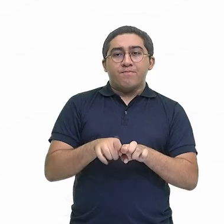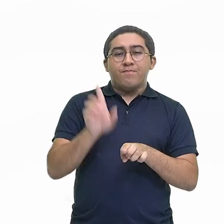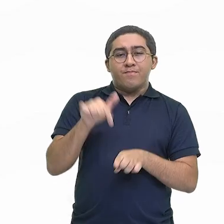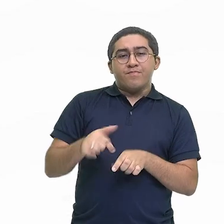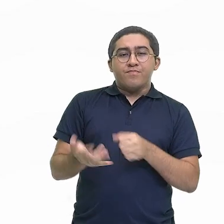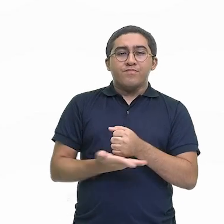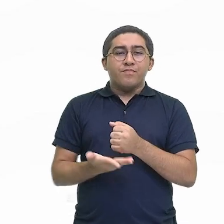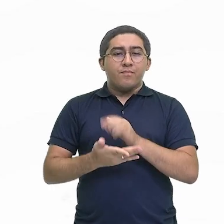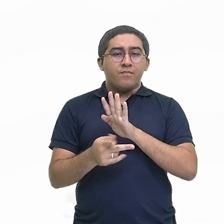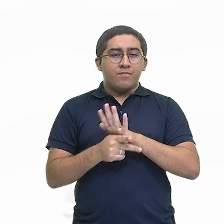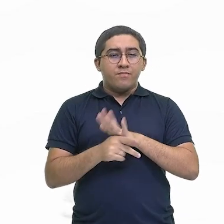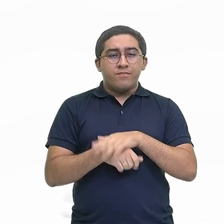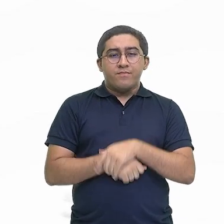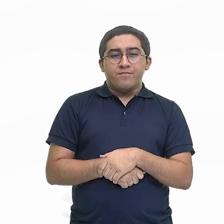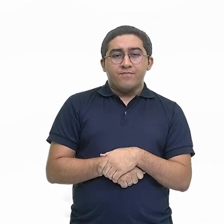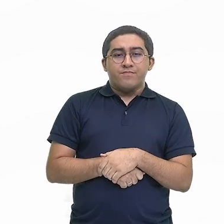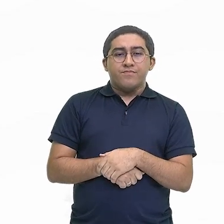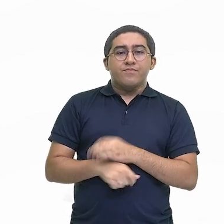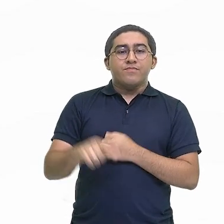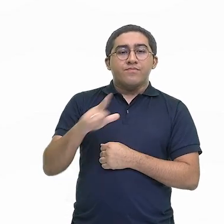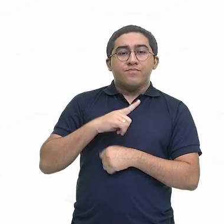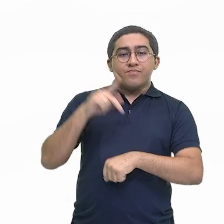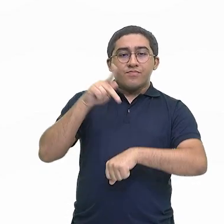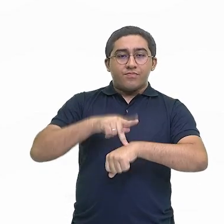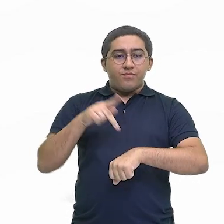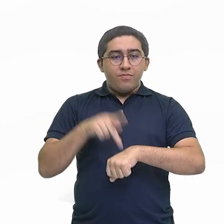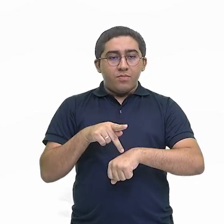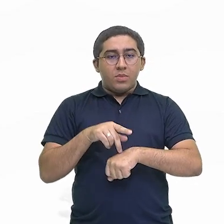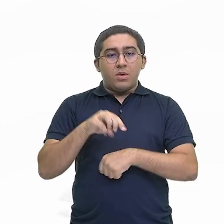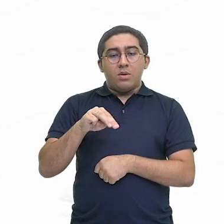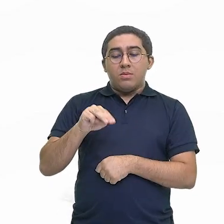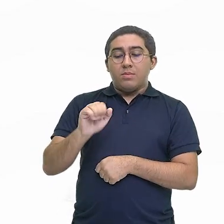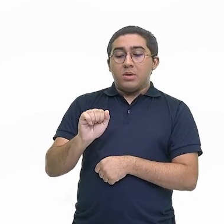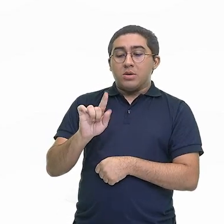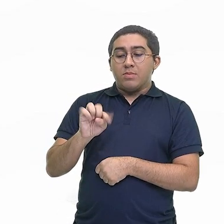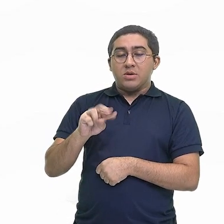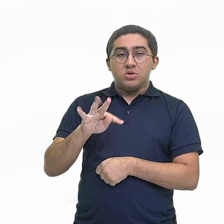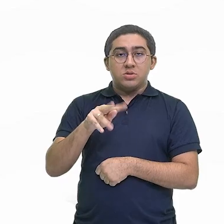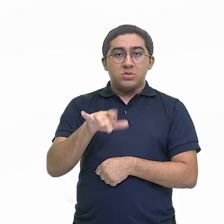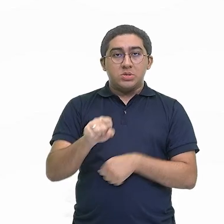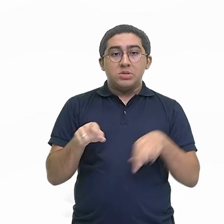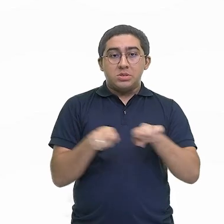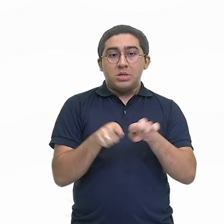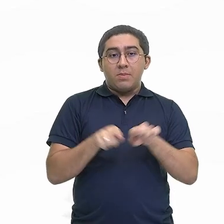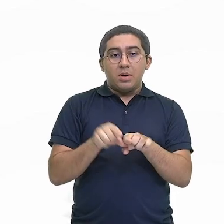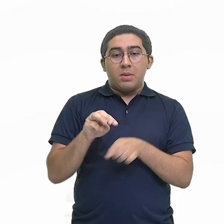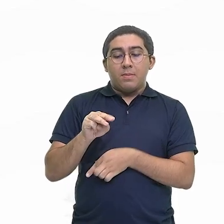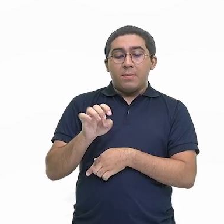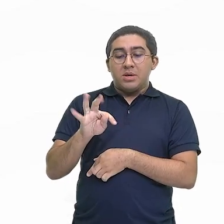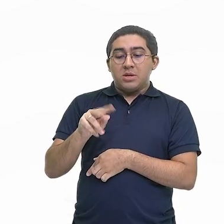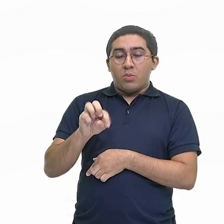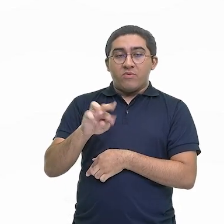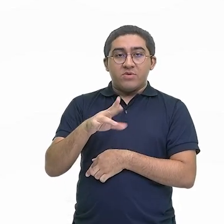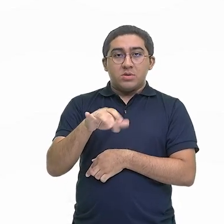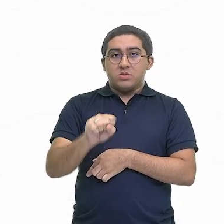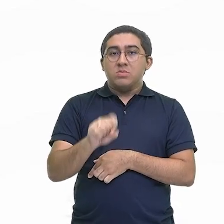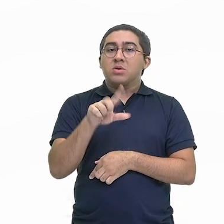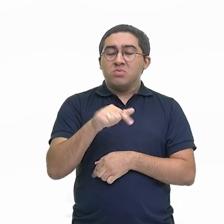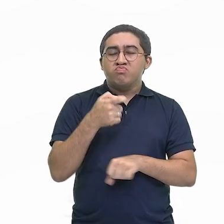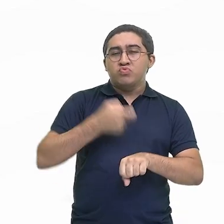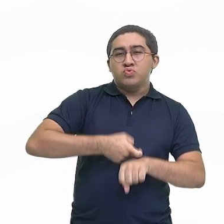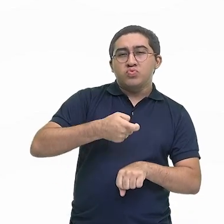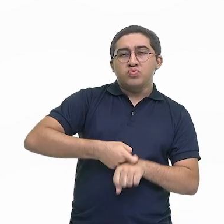de rochas magmáticas, né, e também de rochas metamórficas, que são bem mais resistentes. É o